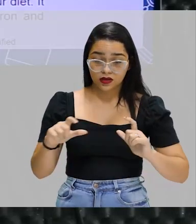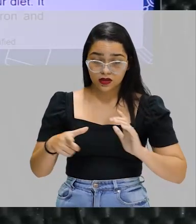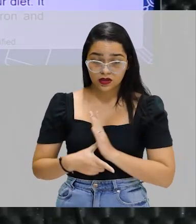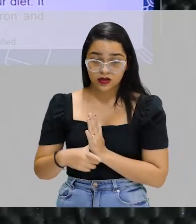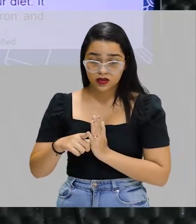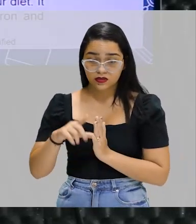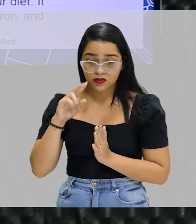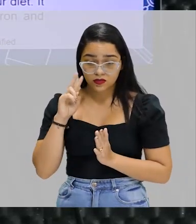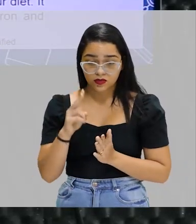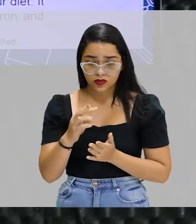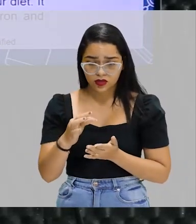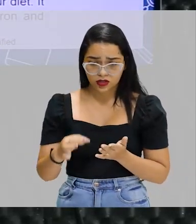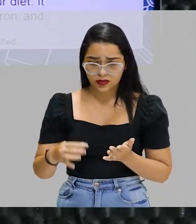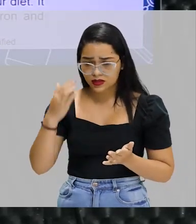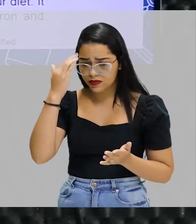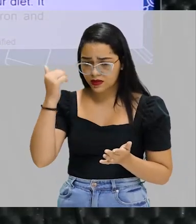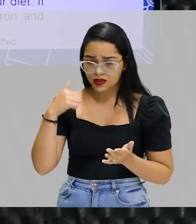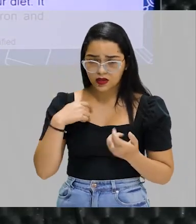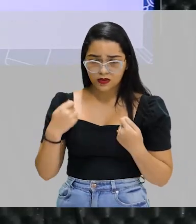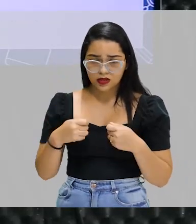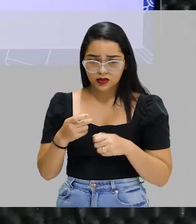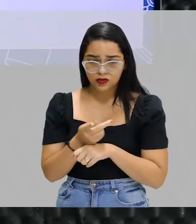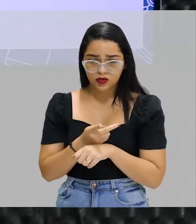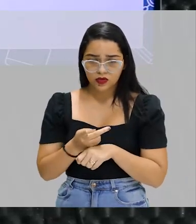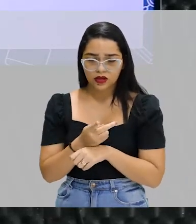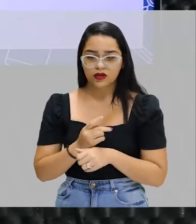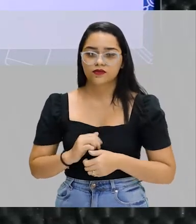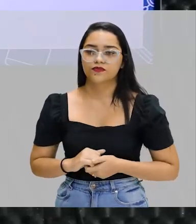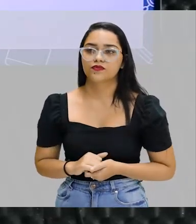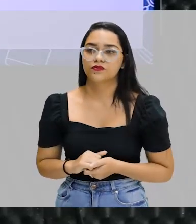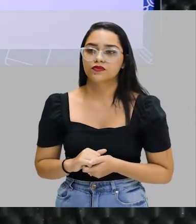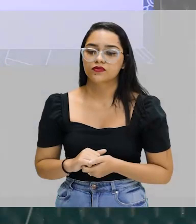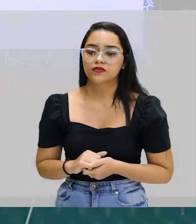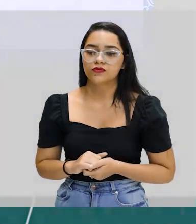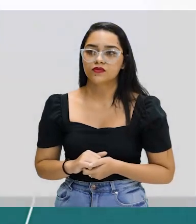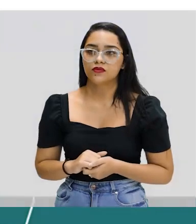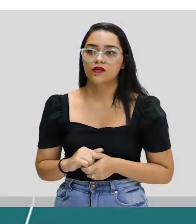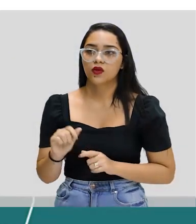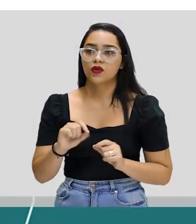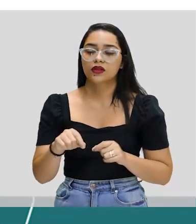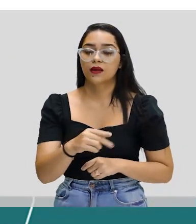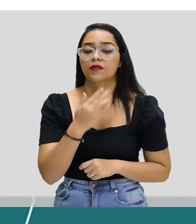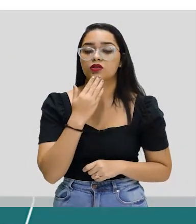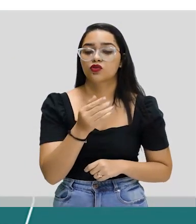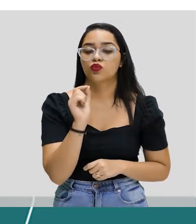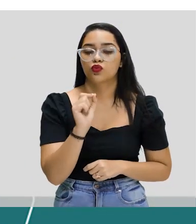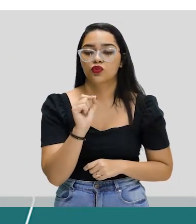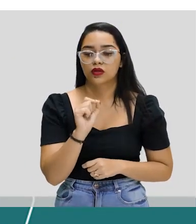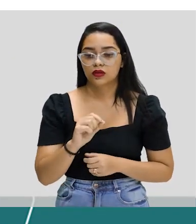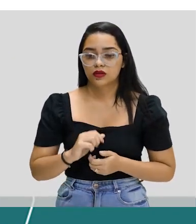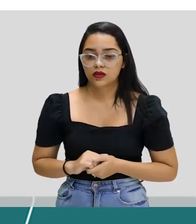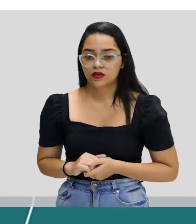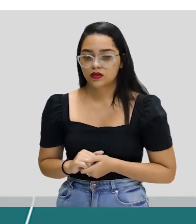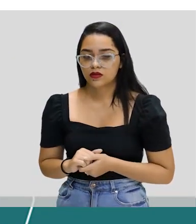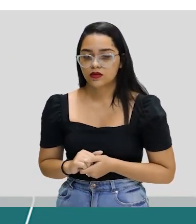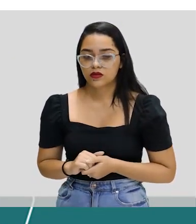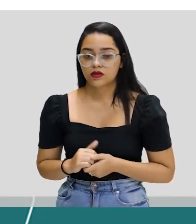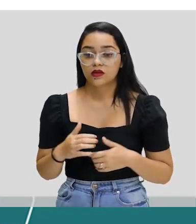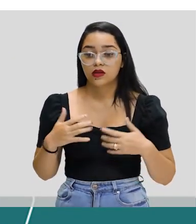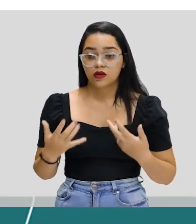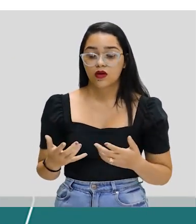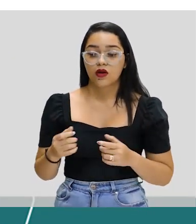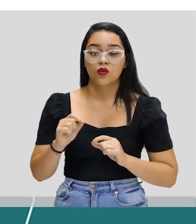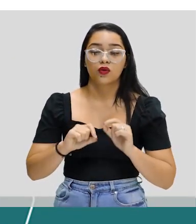antes de vir para o texto, tá? Para saber o que eu tenho que procurar. Indo para o enunciado, o que a questão está pedindo? Em que